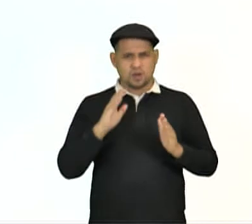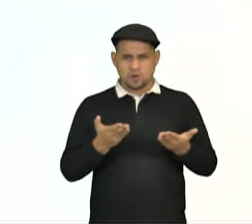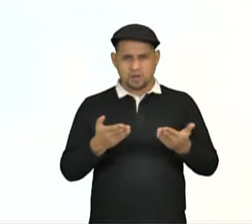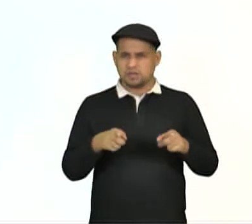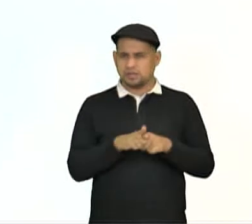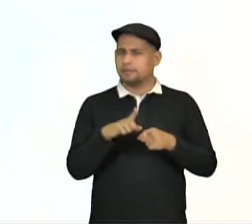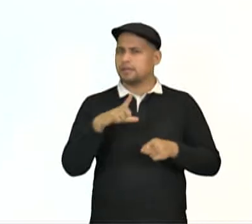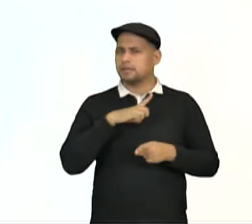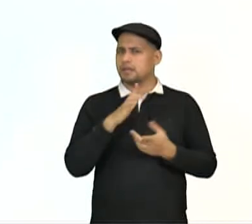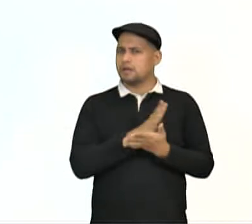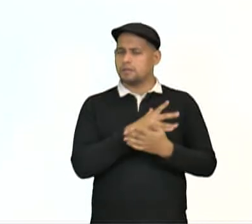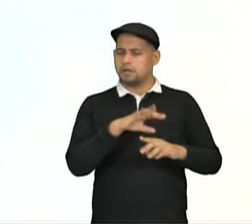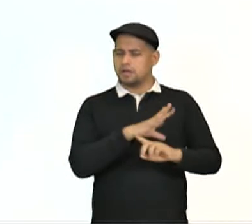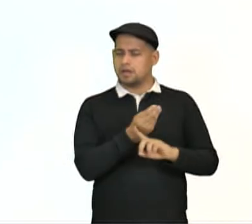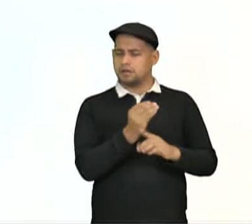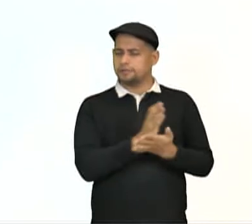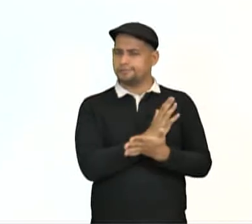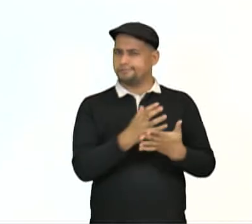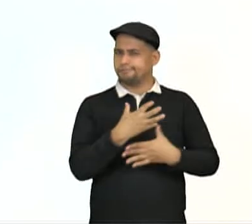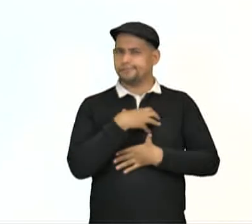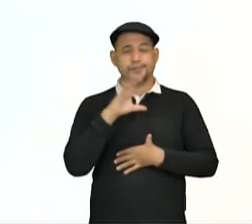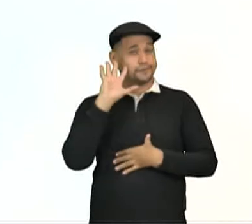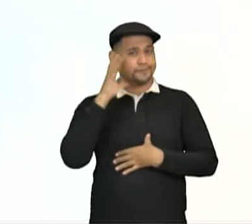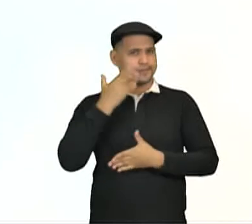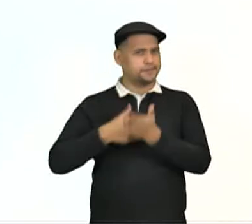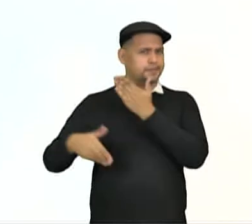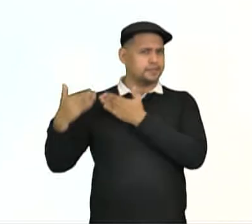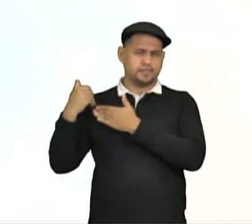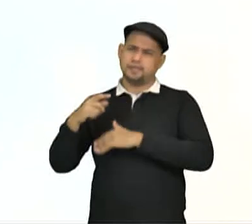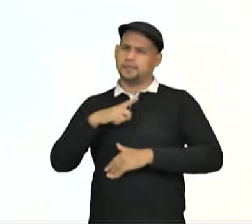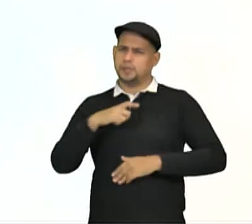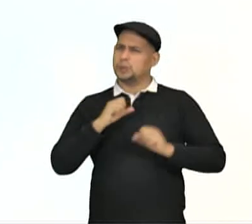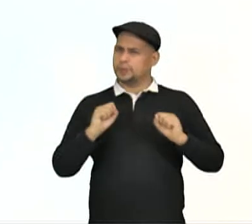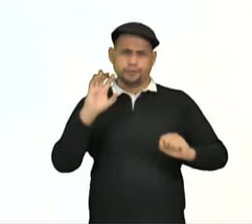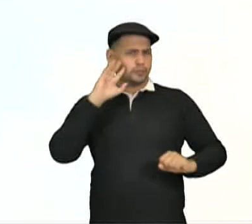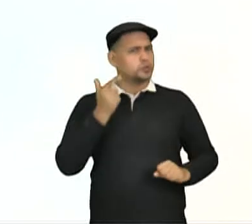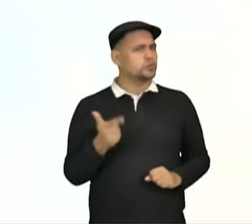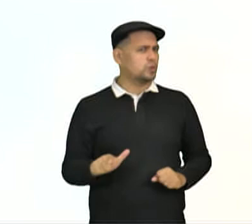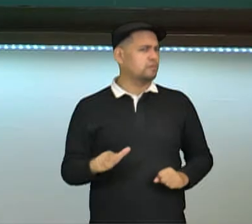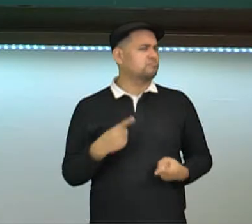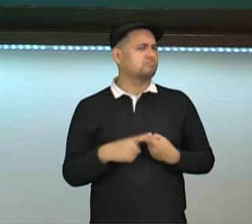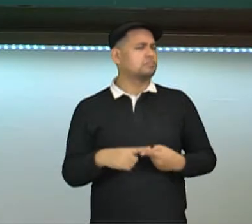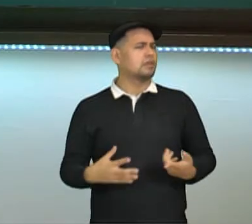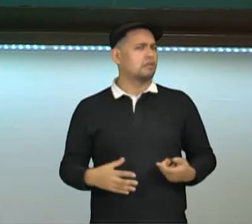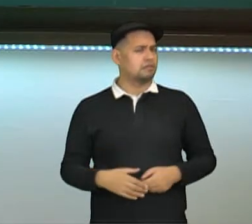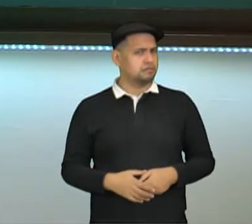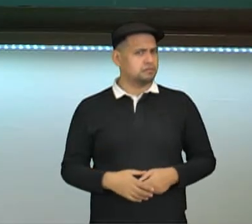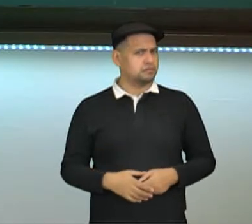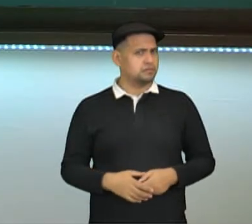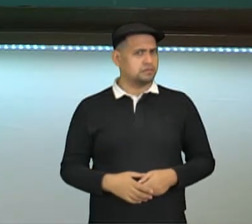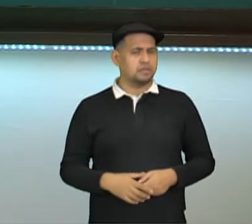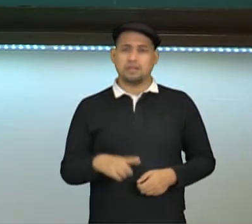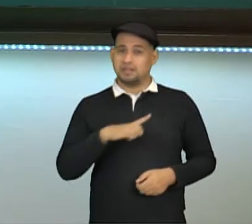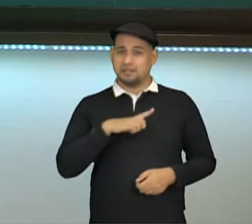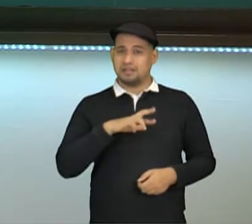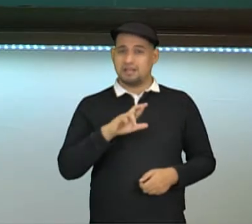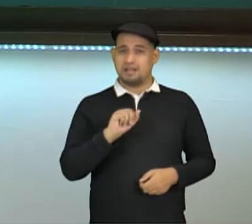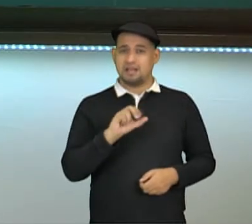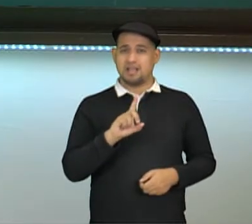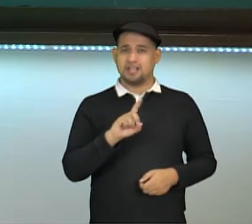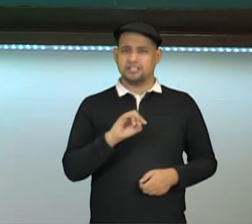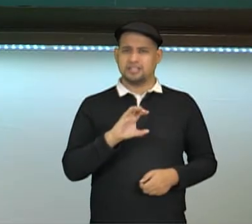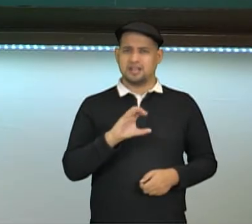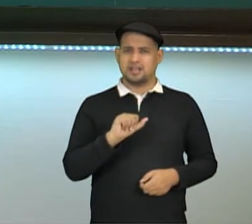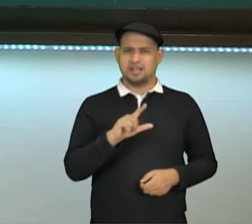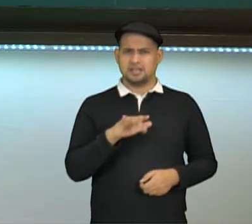Interfere na arte, de alguma forma, assim, o que aconteceu no passado? Isso pode acontecer novamente porque existe radicalismo na arte? Será que eu